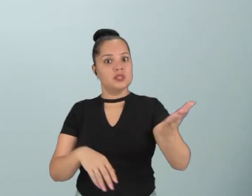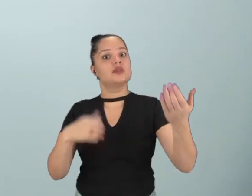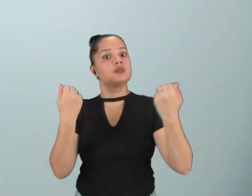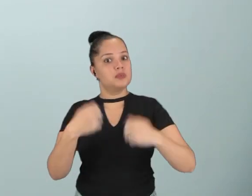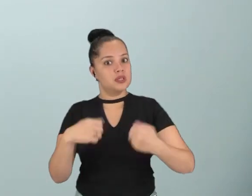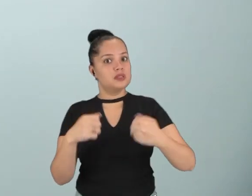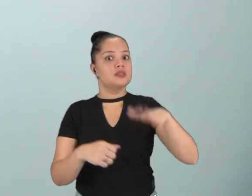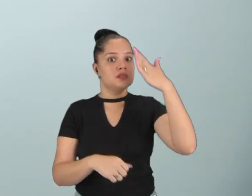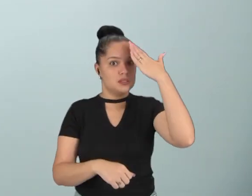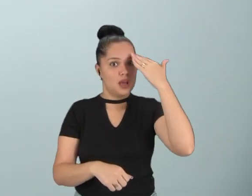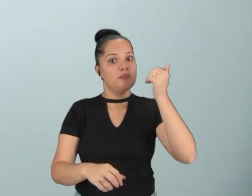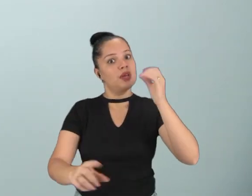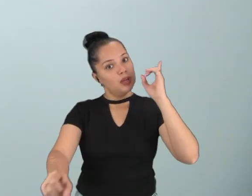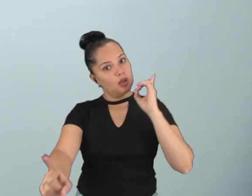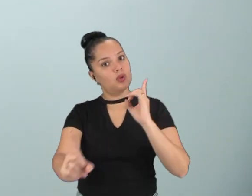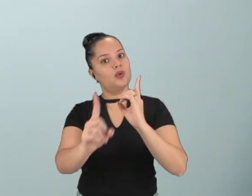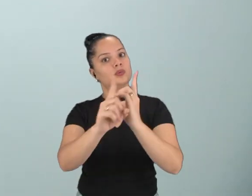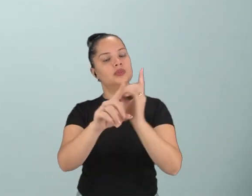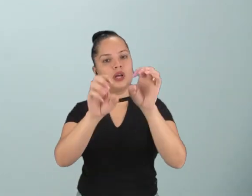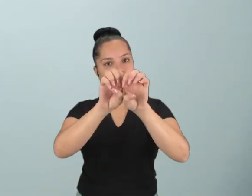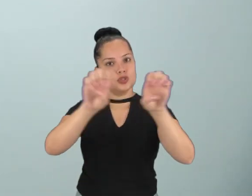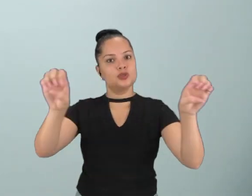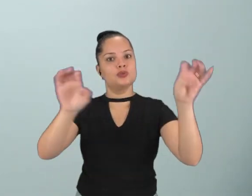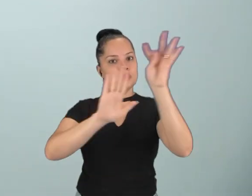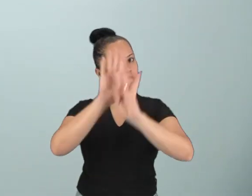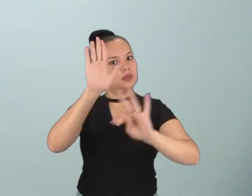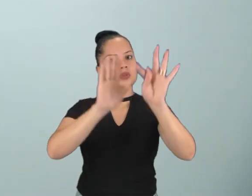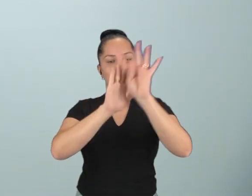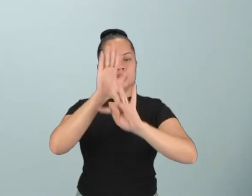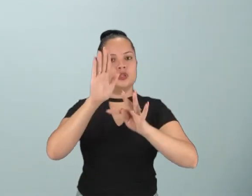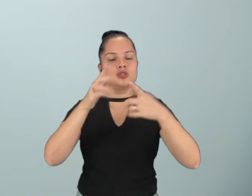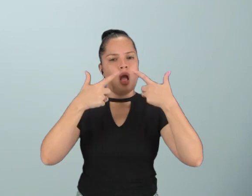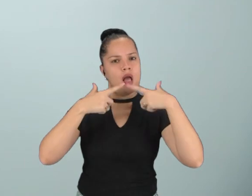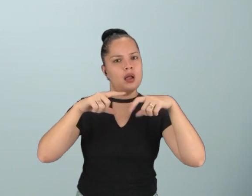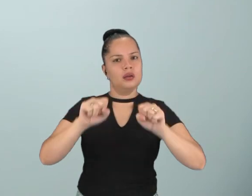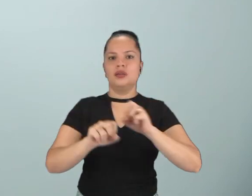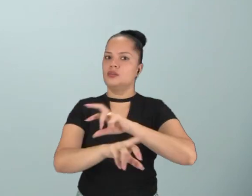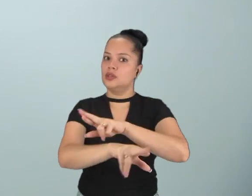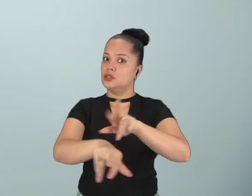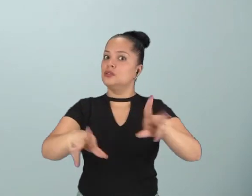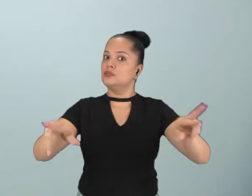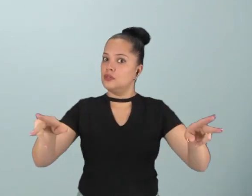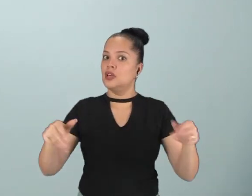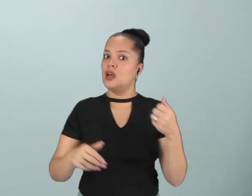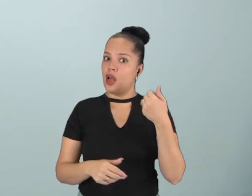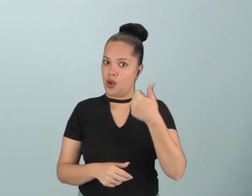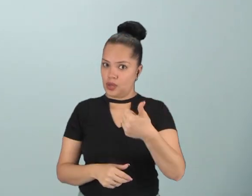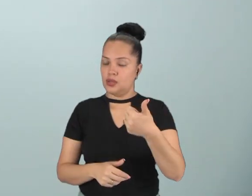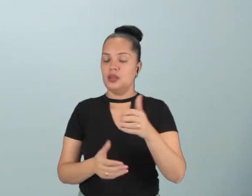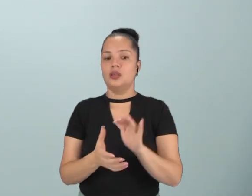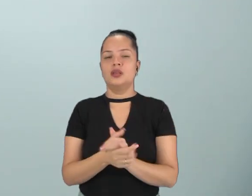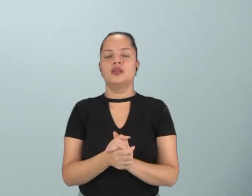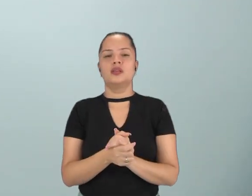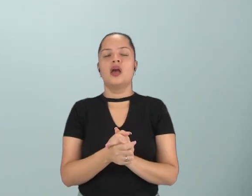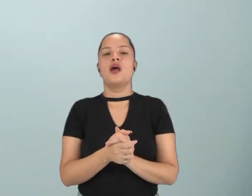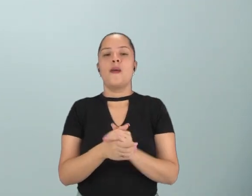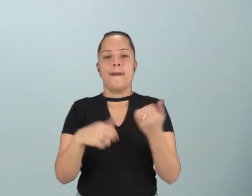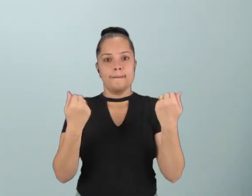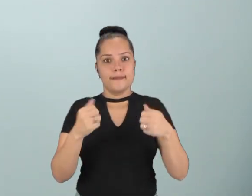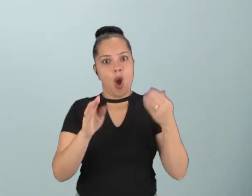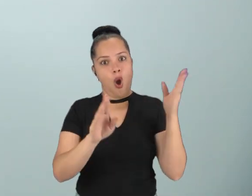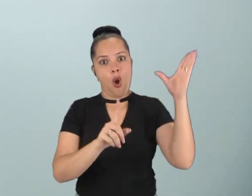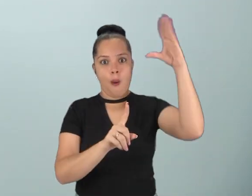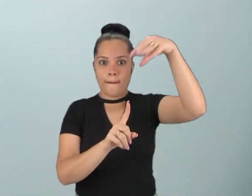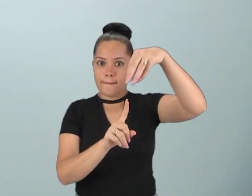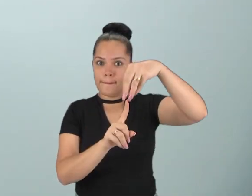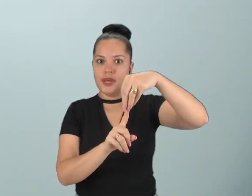serem capazes de identificar a estrutura desses textos em qualquer língua, ok? Então, vamos fazer como alvo aí de estudo, pesquisar